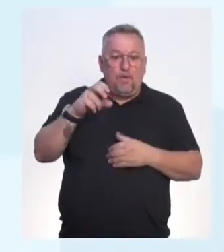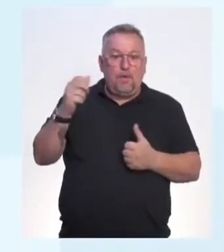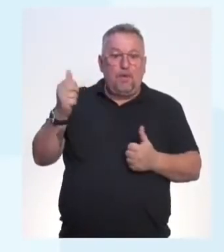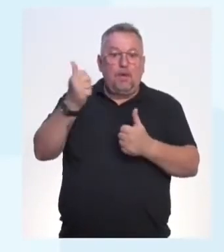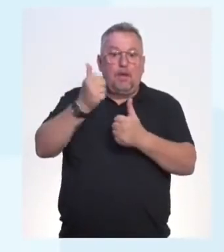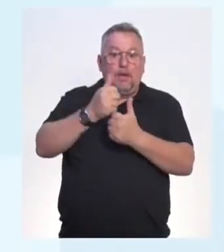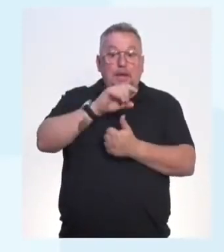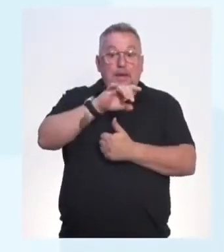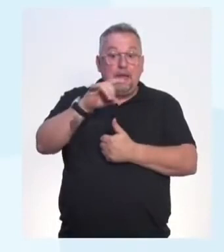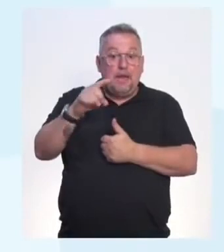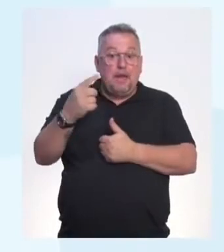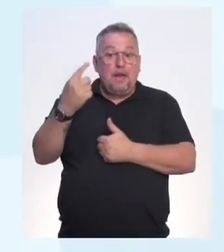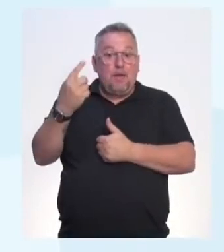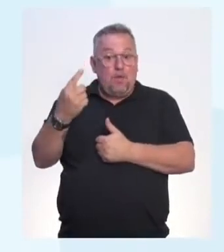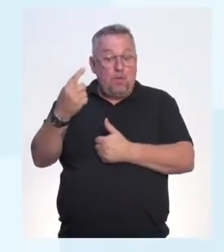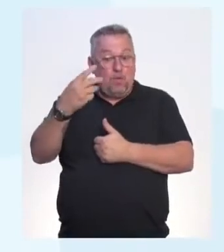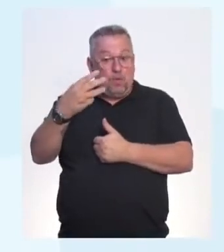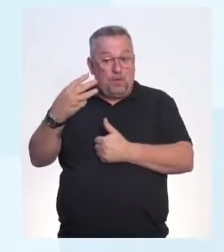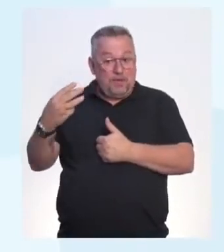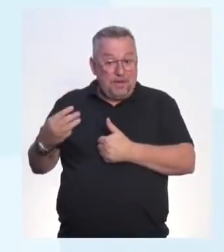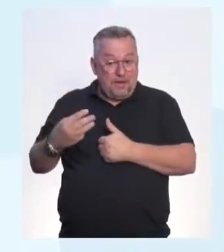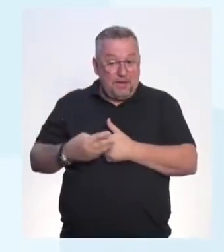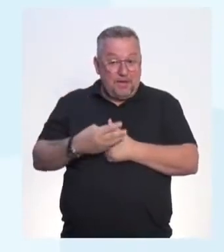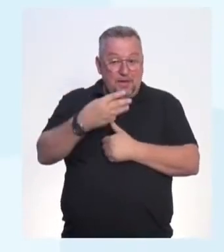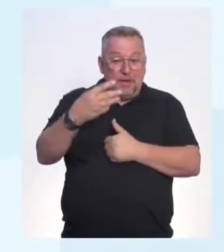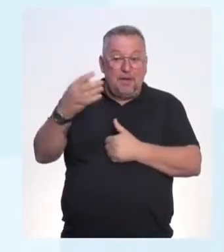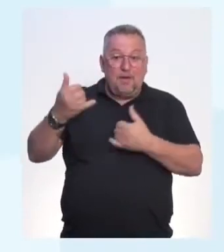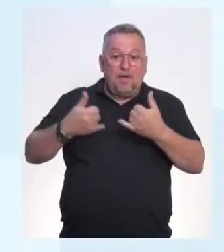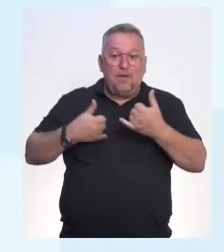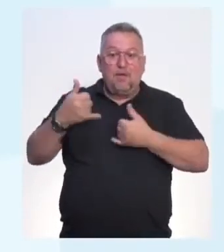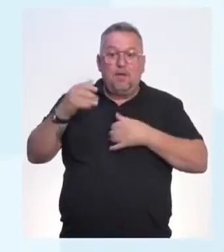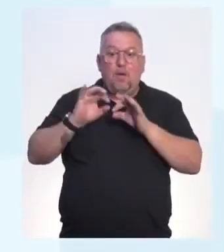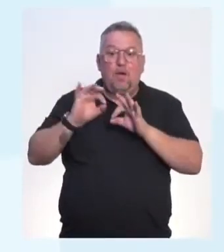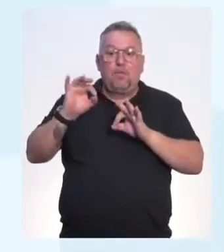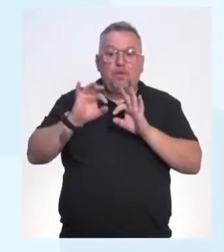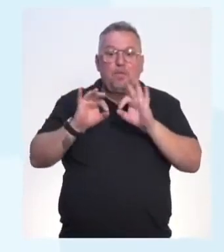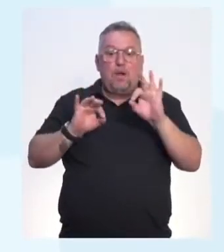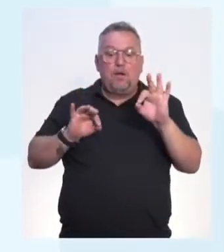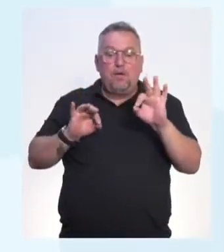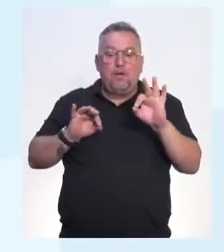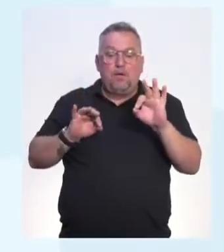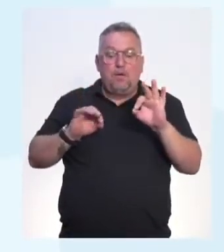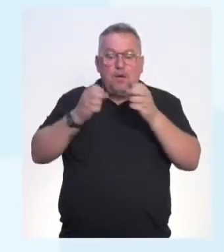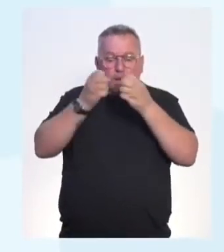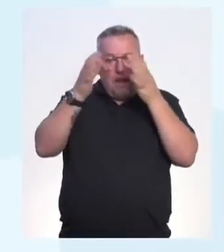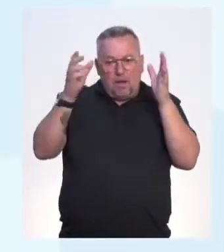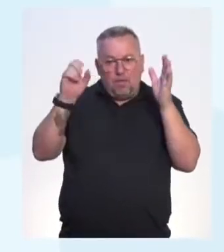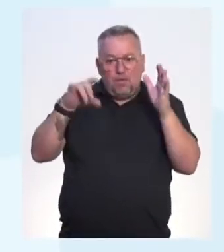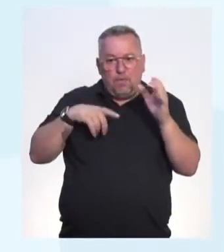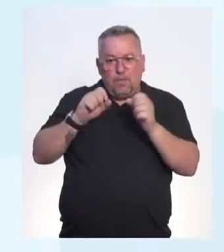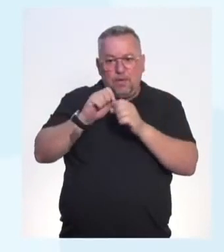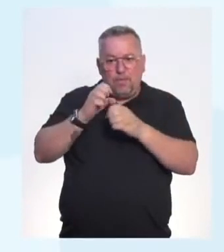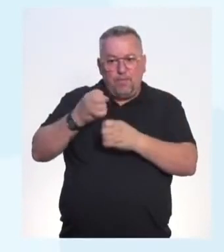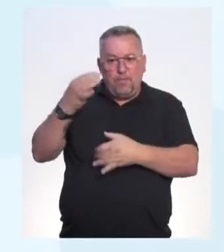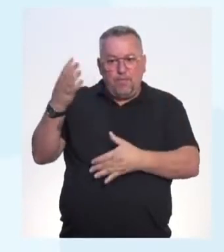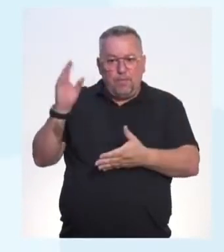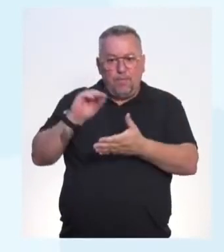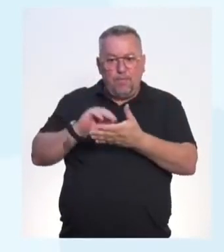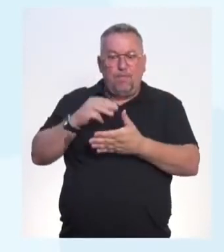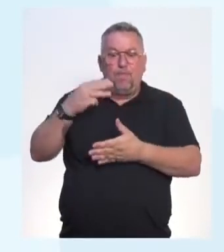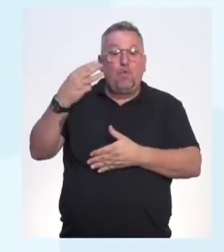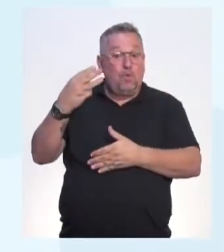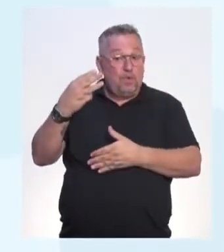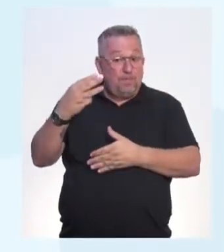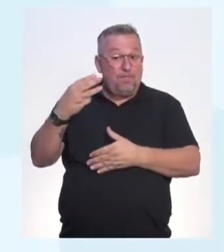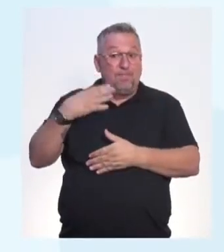em cada um dos 3 lados e vai me falar qual é a medida do maior. Claro que se você puder lá no seu chat colocar a medida dos